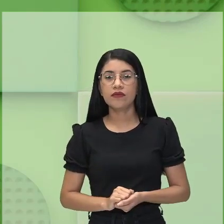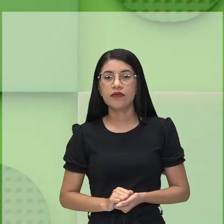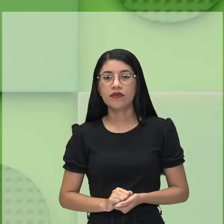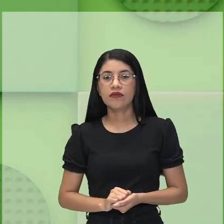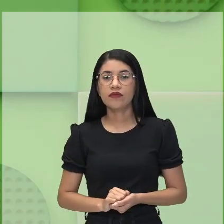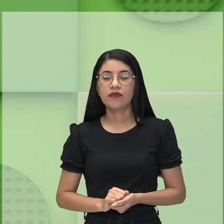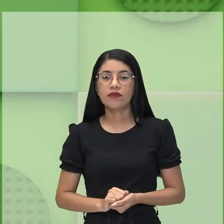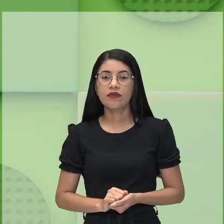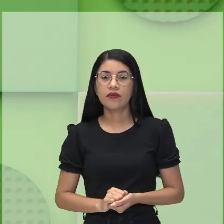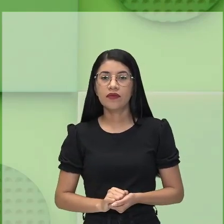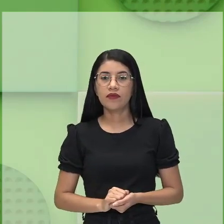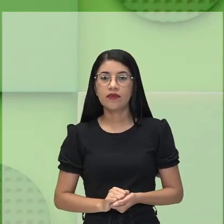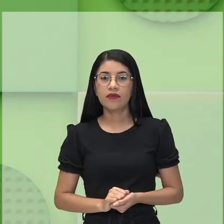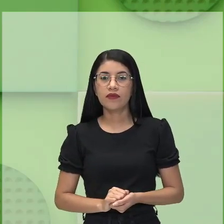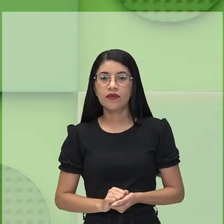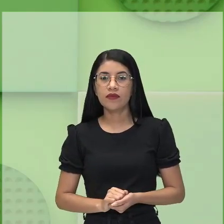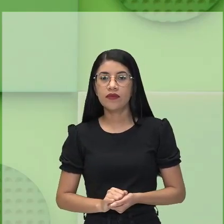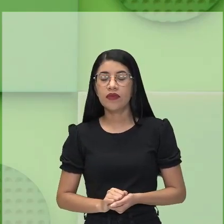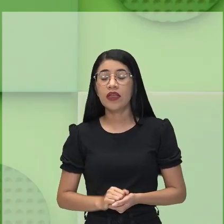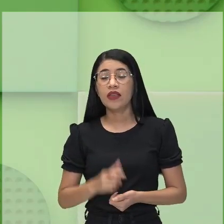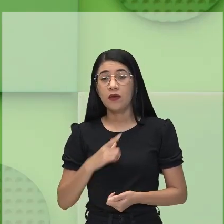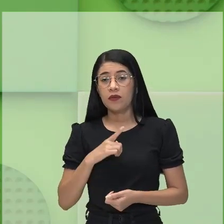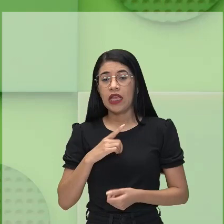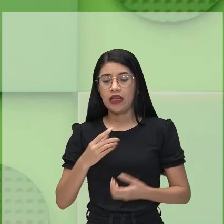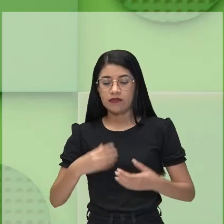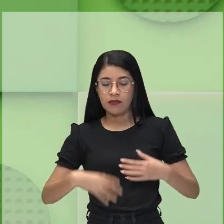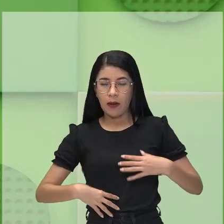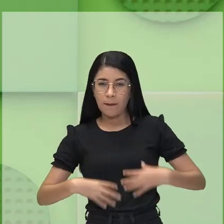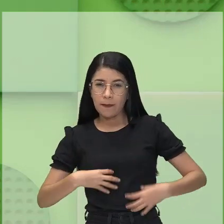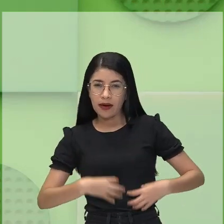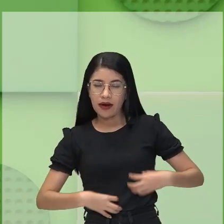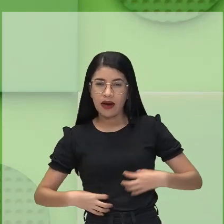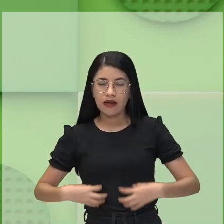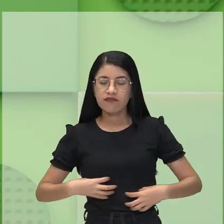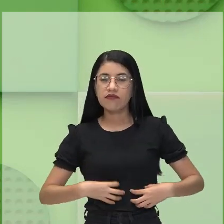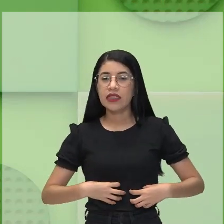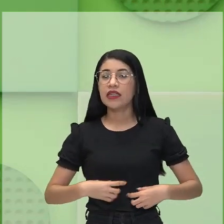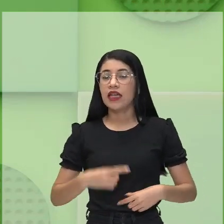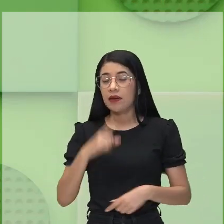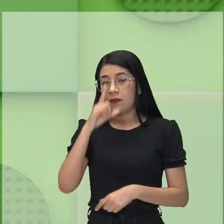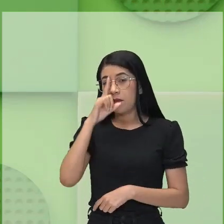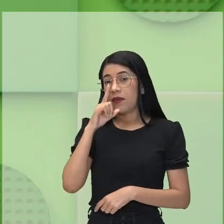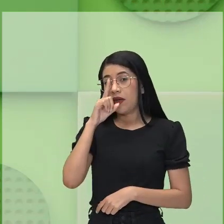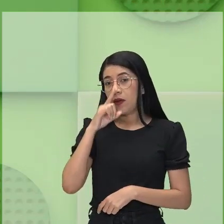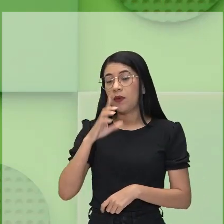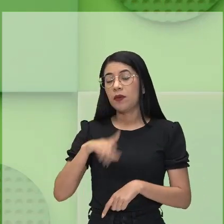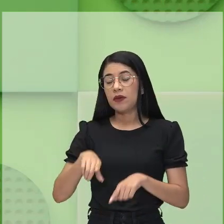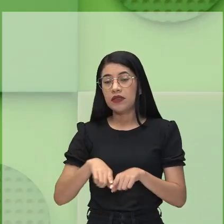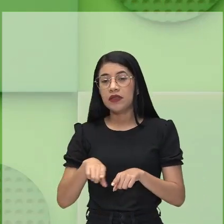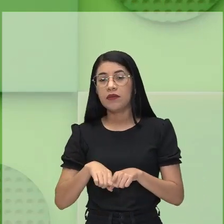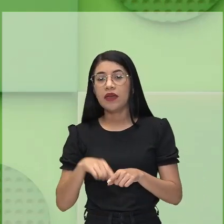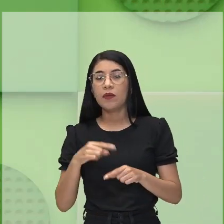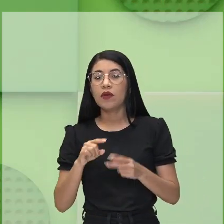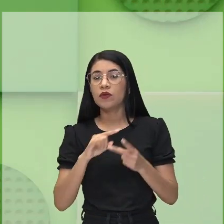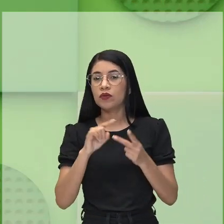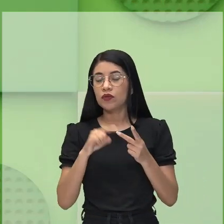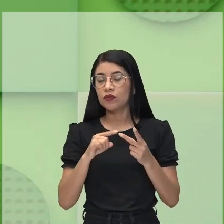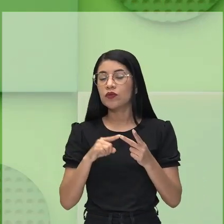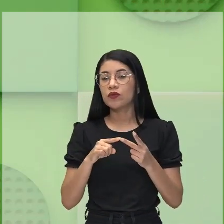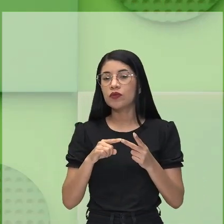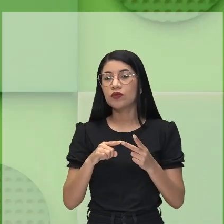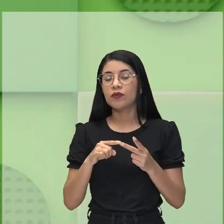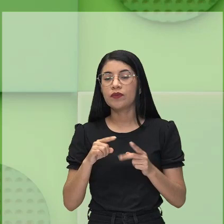ter esse ataque interno, ela também é bastante perigosa. Esse tipo de leishmaniose também